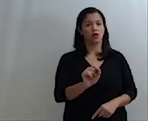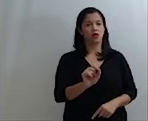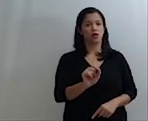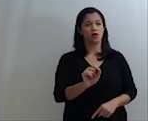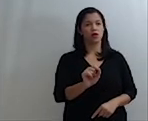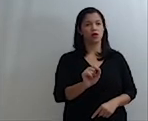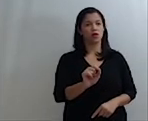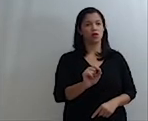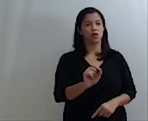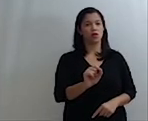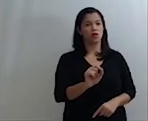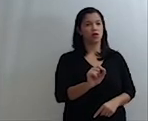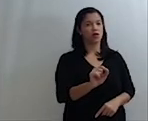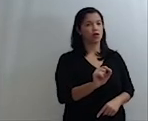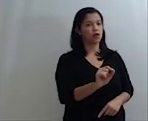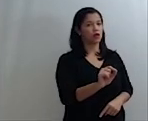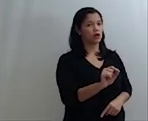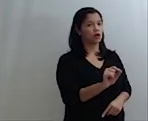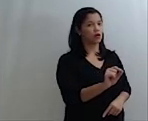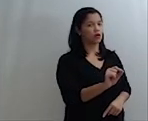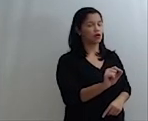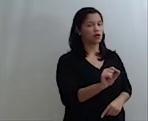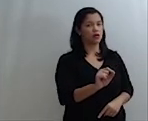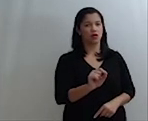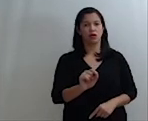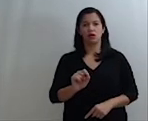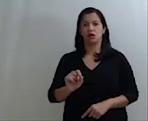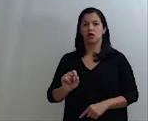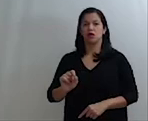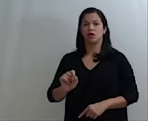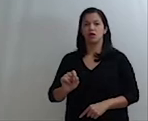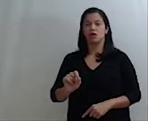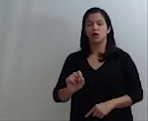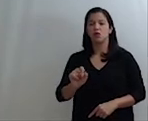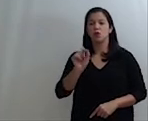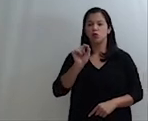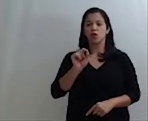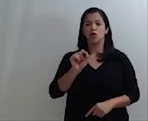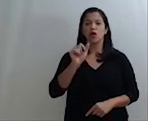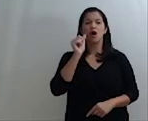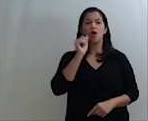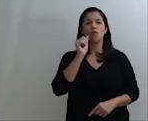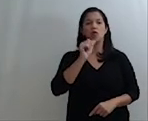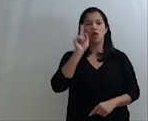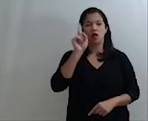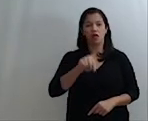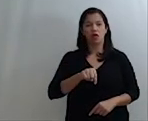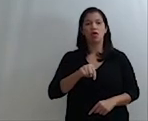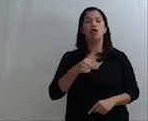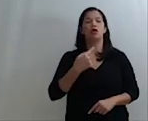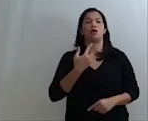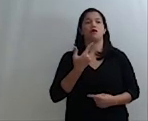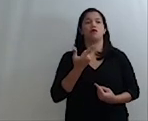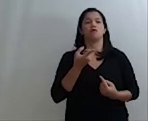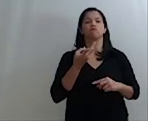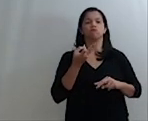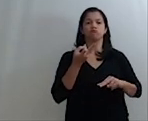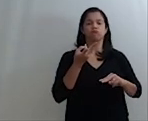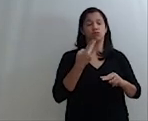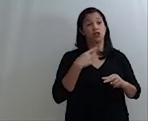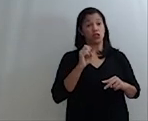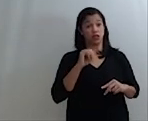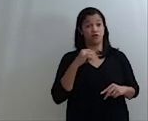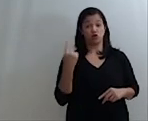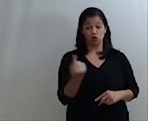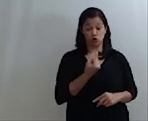foi a foi a prisão justificada pelo fato da mulher vítima estar sozinha no momento da abordagem